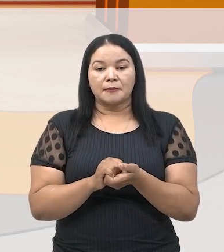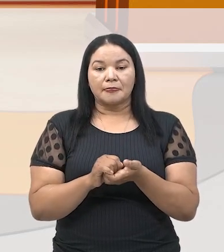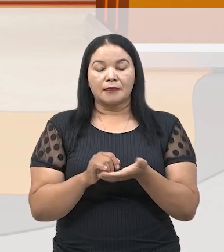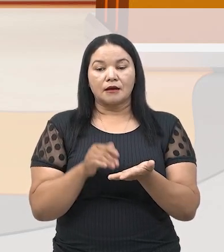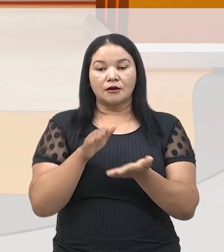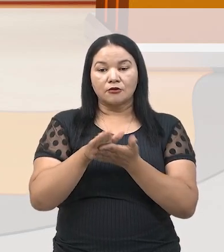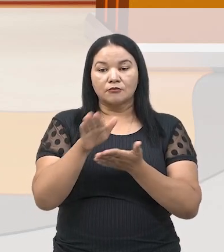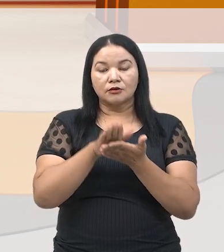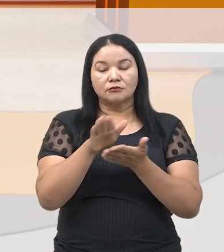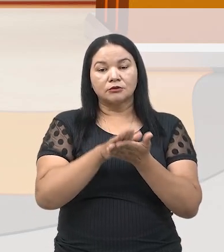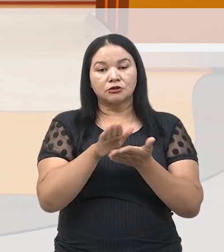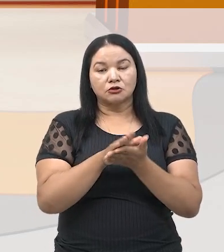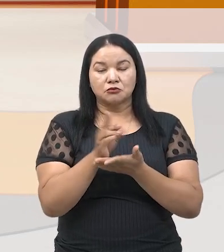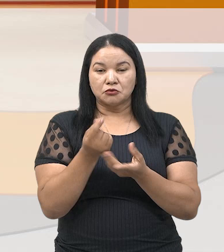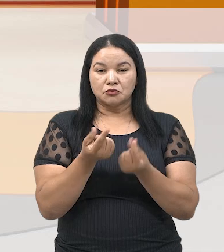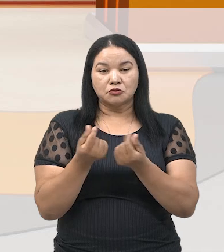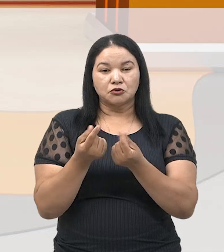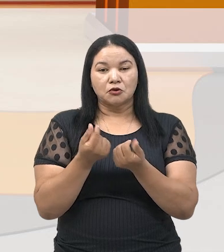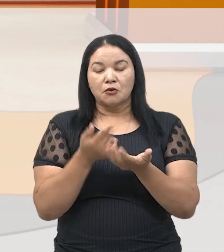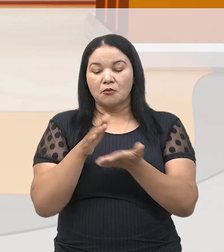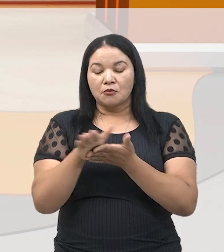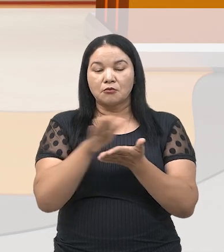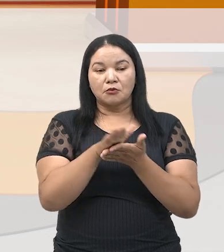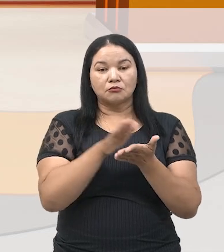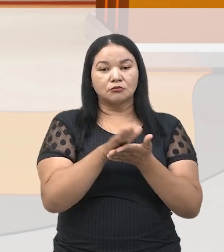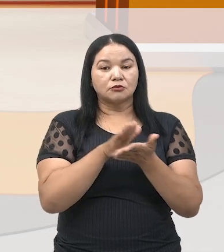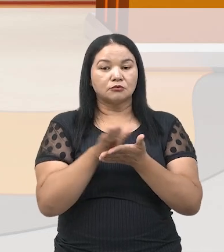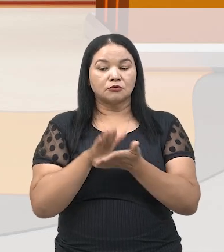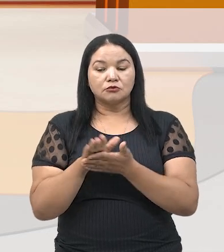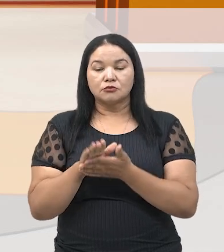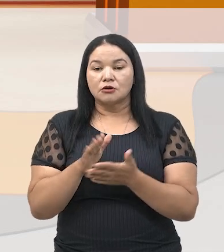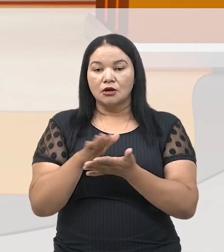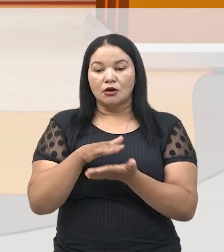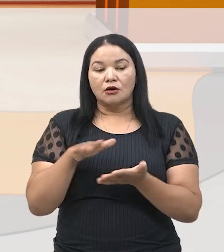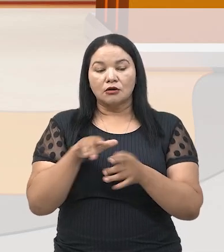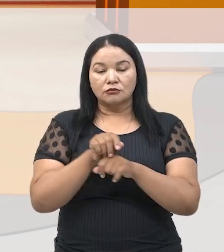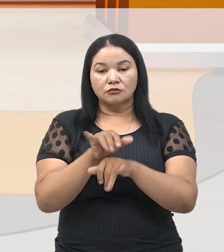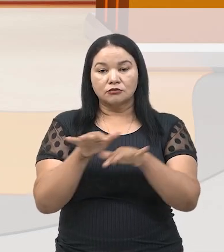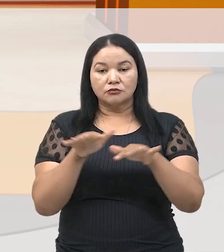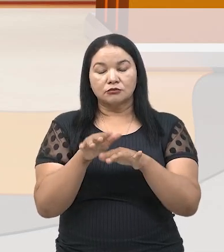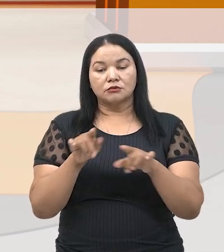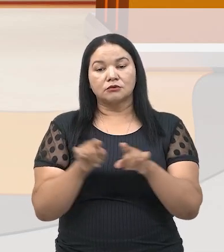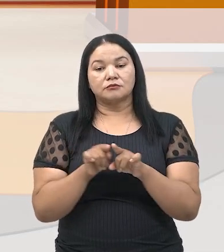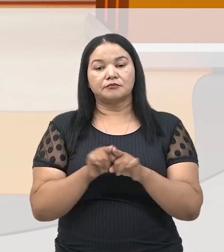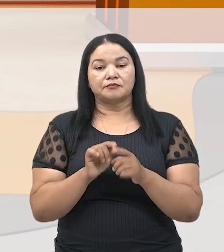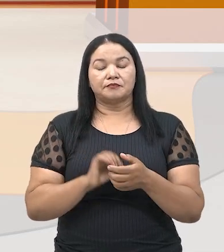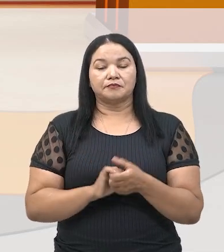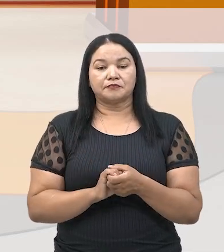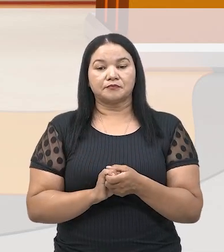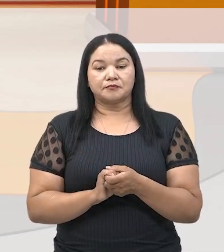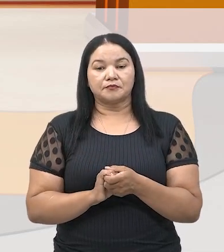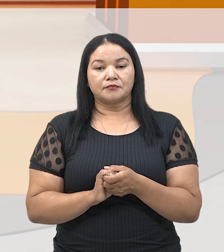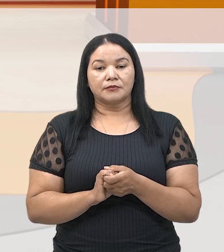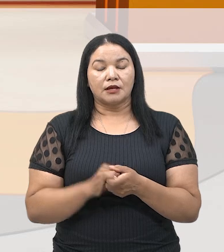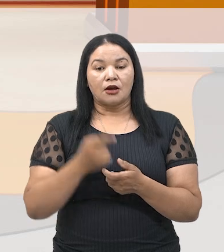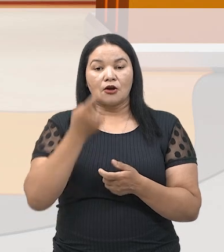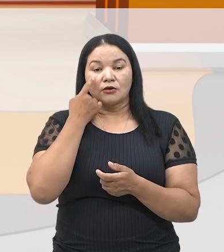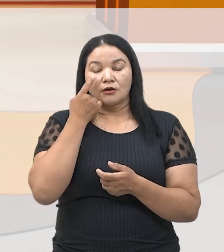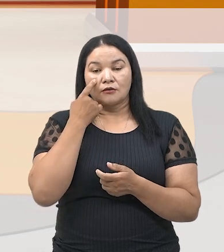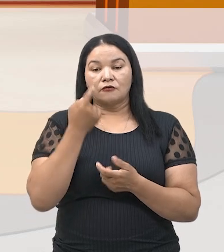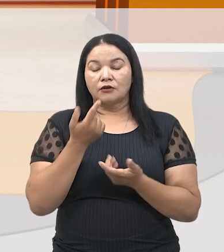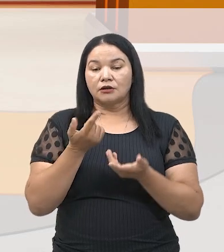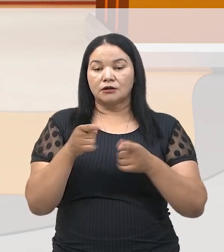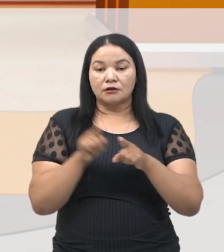seja, muito dinheiro, muita cédula circulando no território. E ainda, né, nós vamos observar a questão